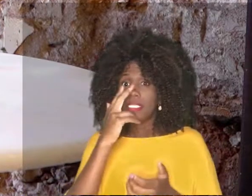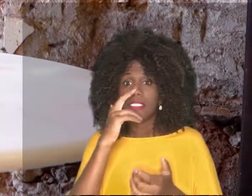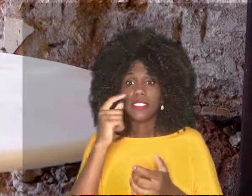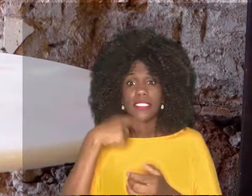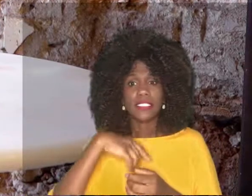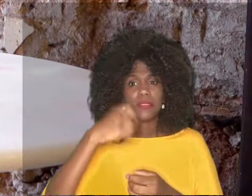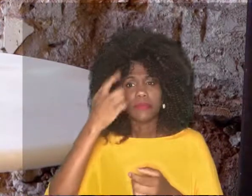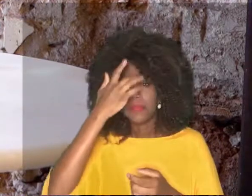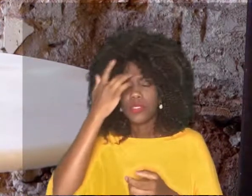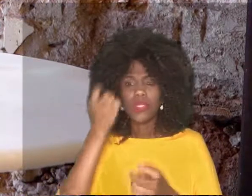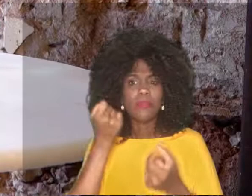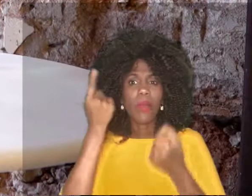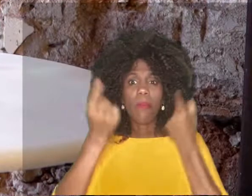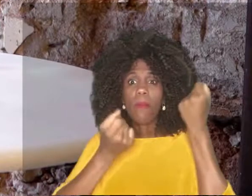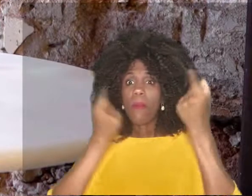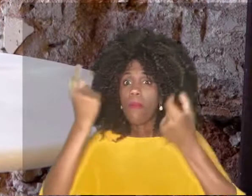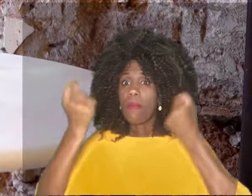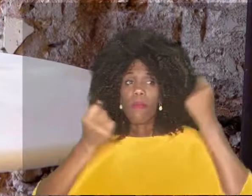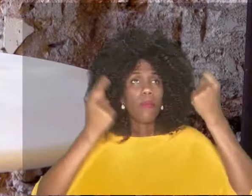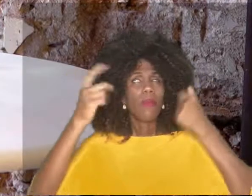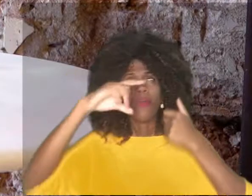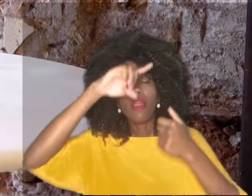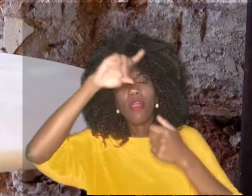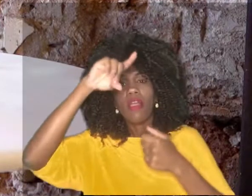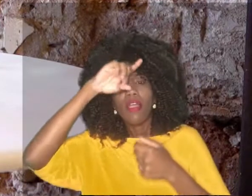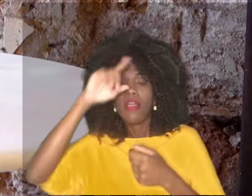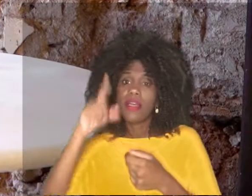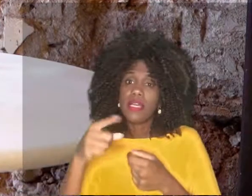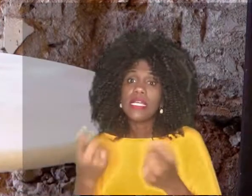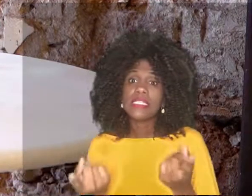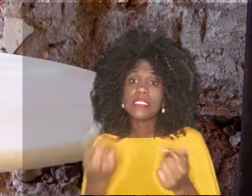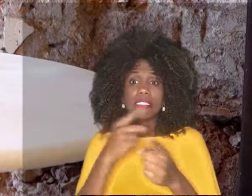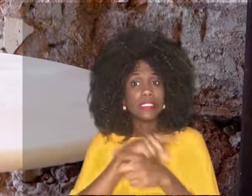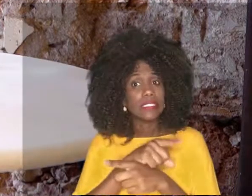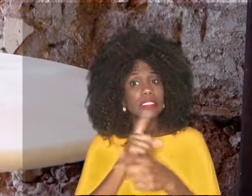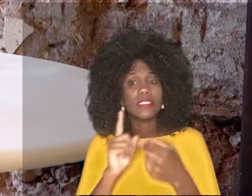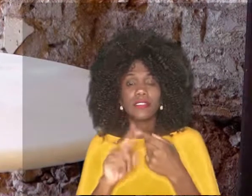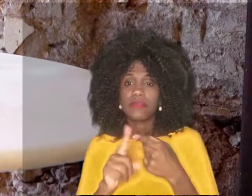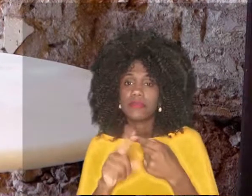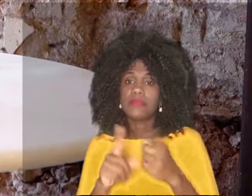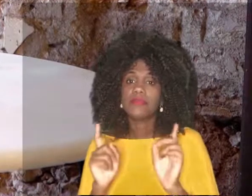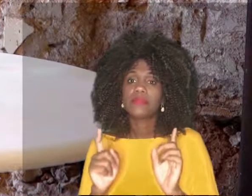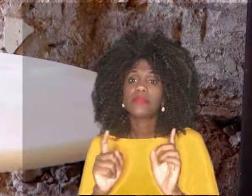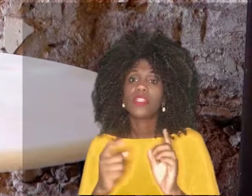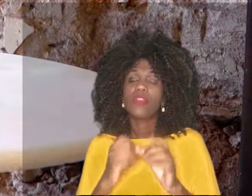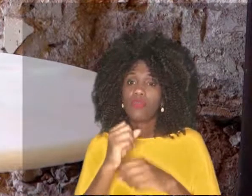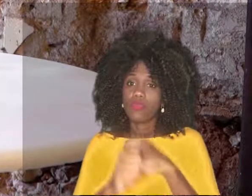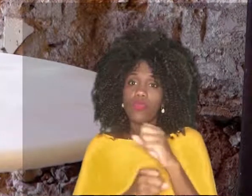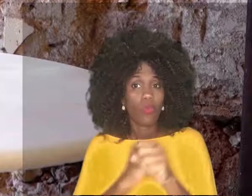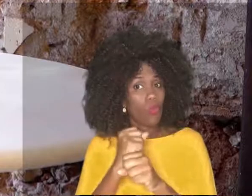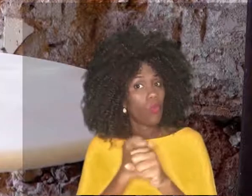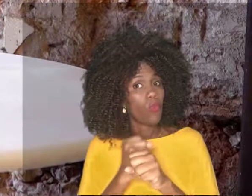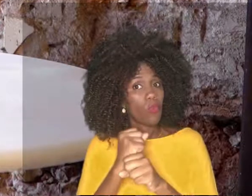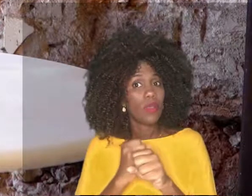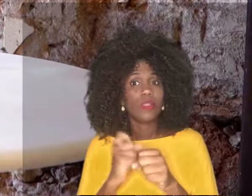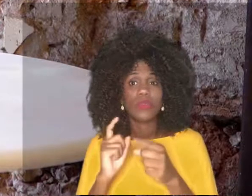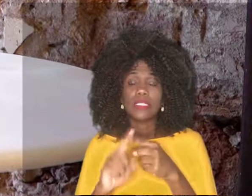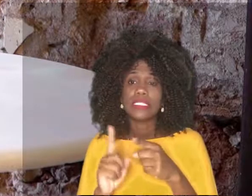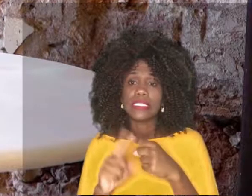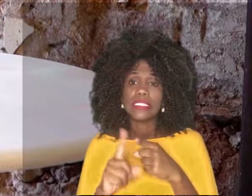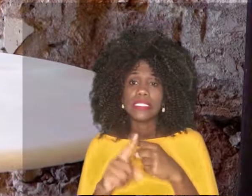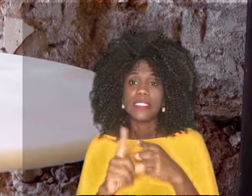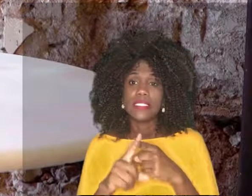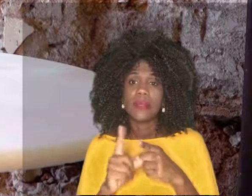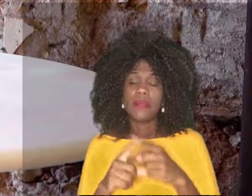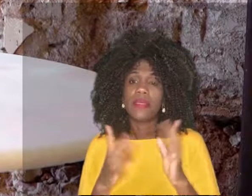muita criatividade. Em contraponto a isso, foi o ano também